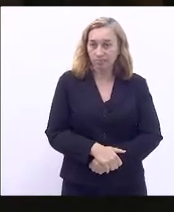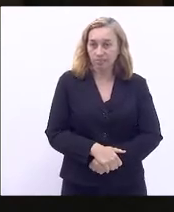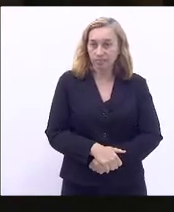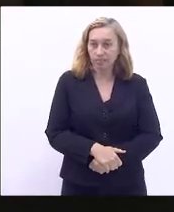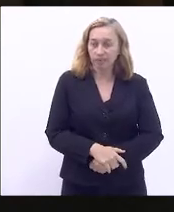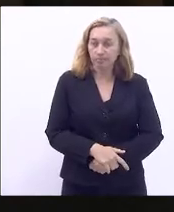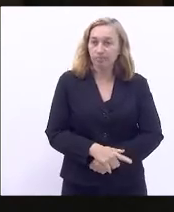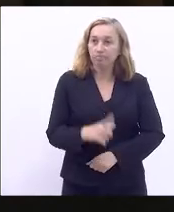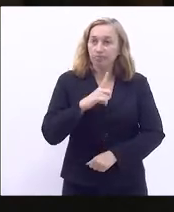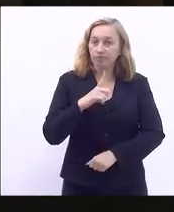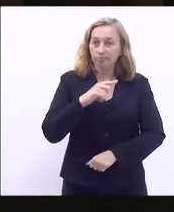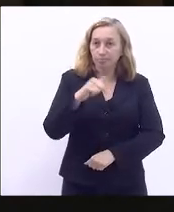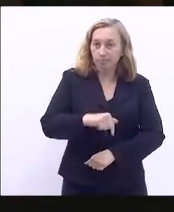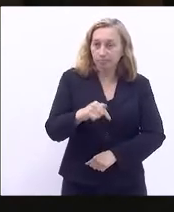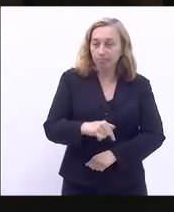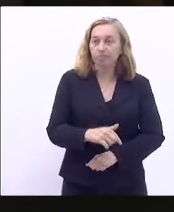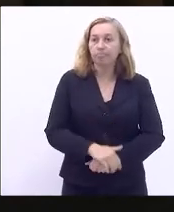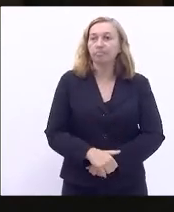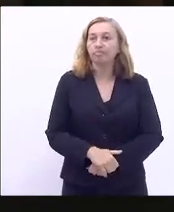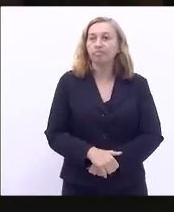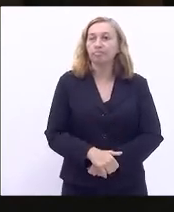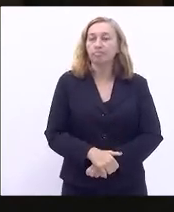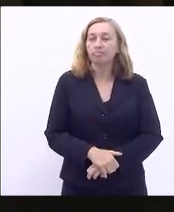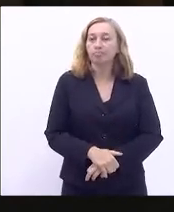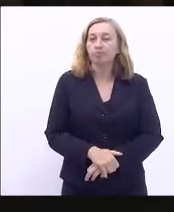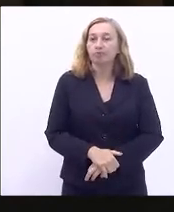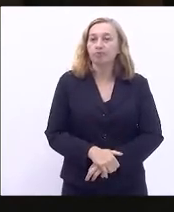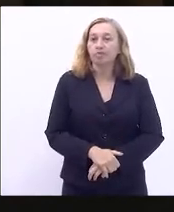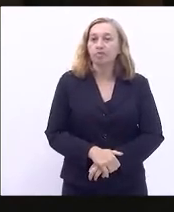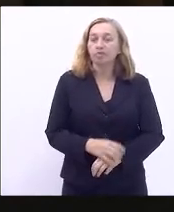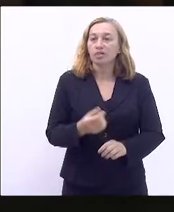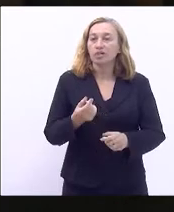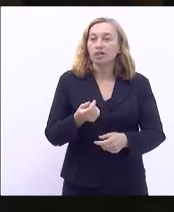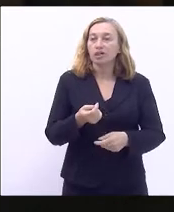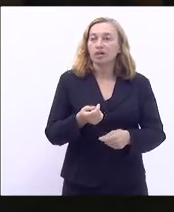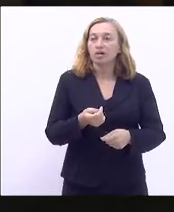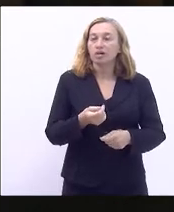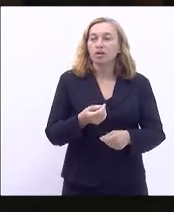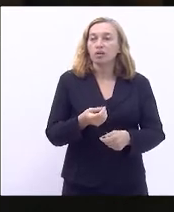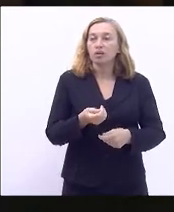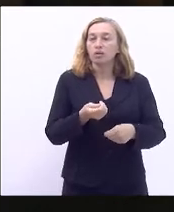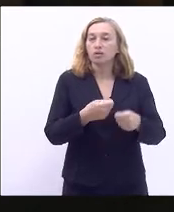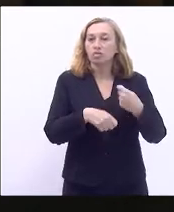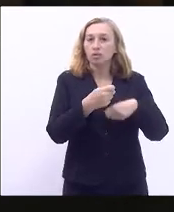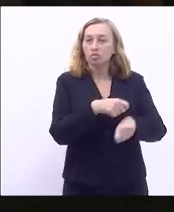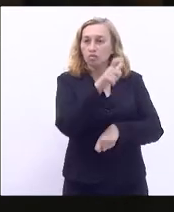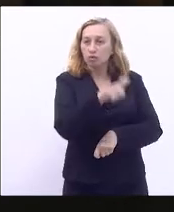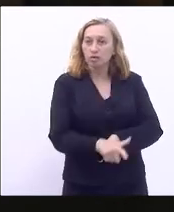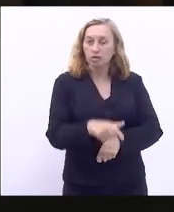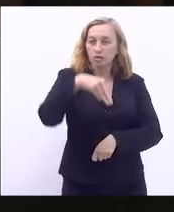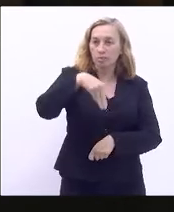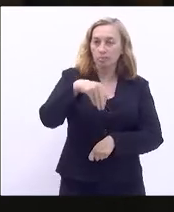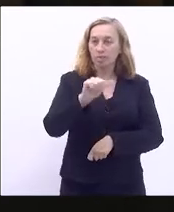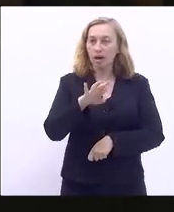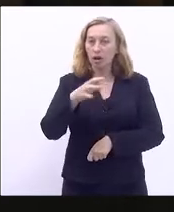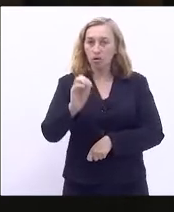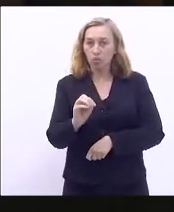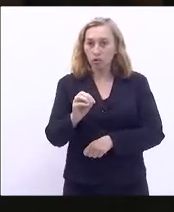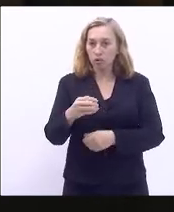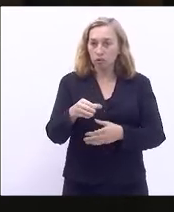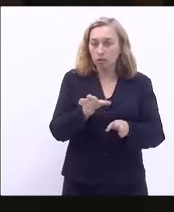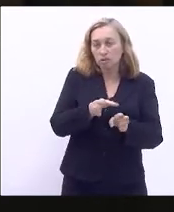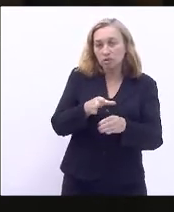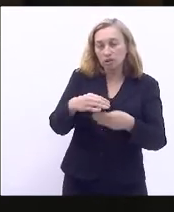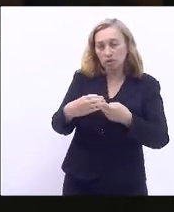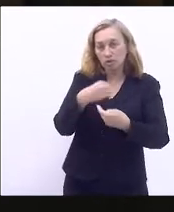Nós temos aqui o economista Mauro Osório, que nos assessora, que tem inclusive